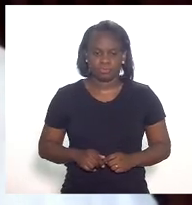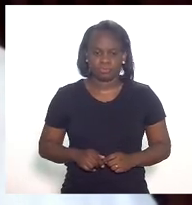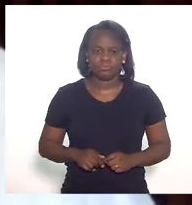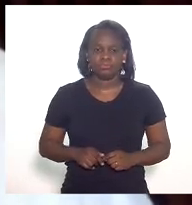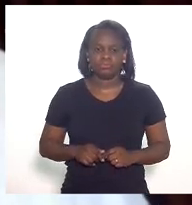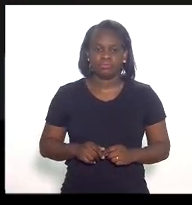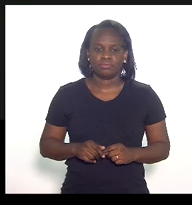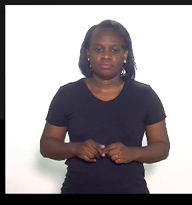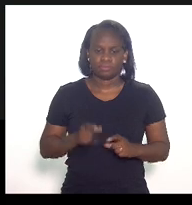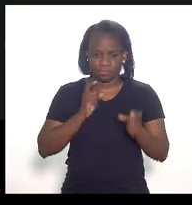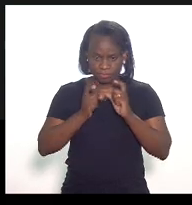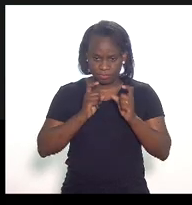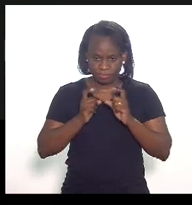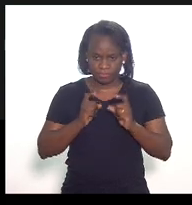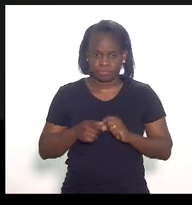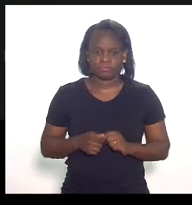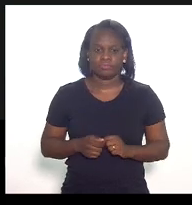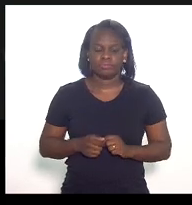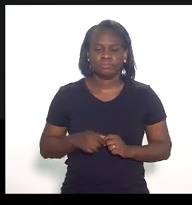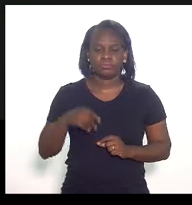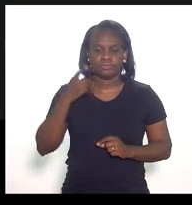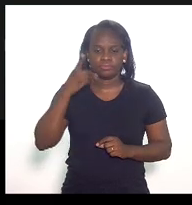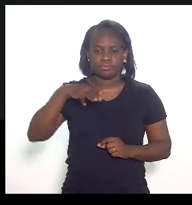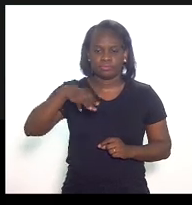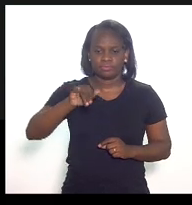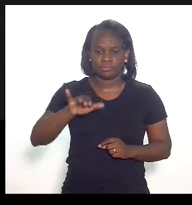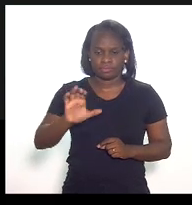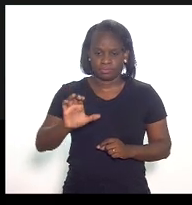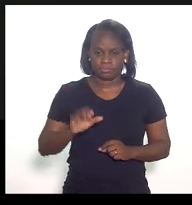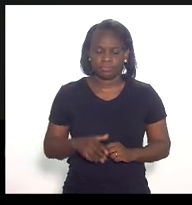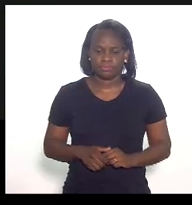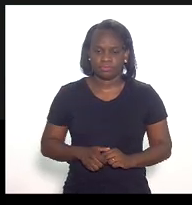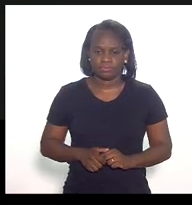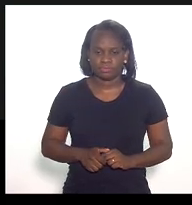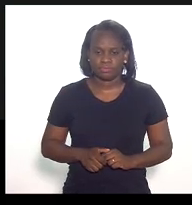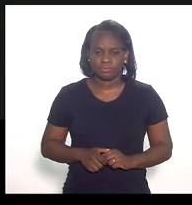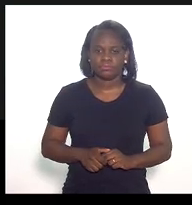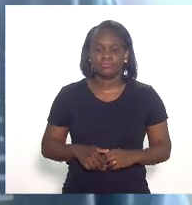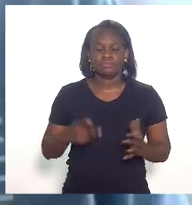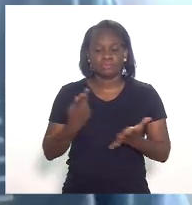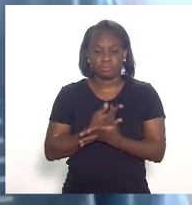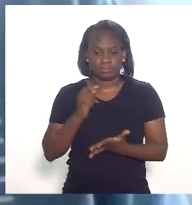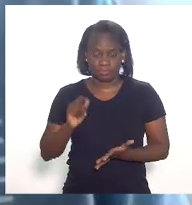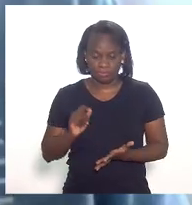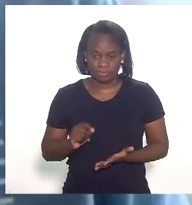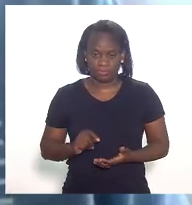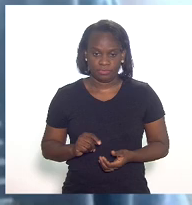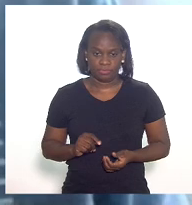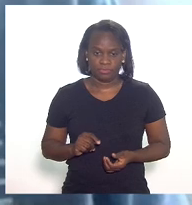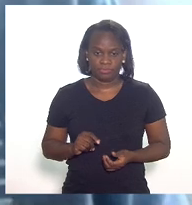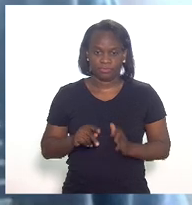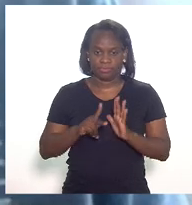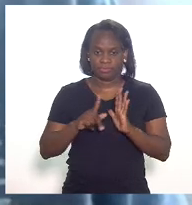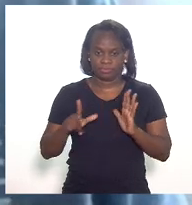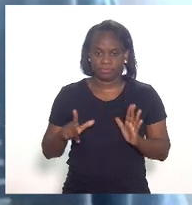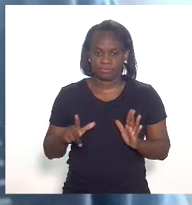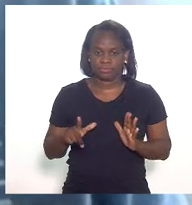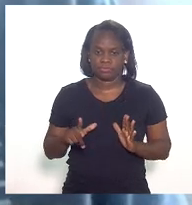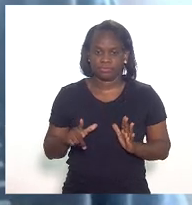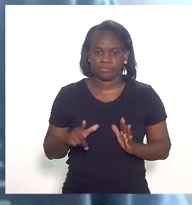Para, em discussão. Para discutir, presidente. Deputado Mink, para discutir. Ocorre que o PL